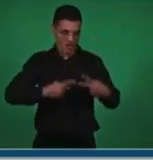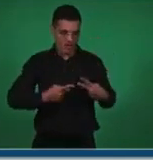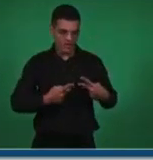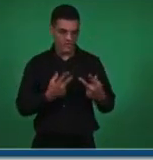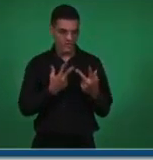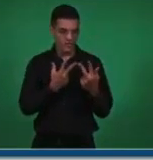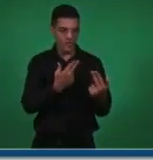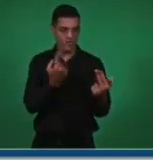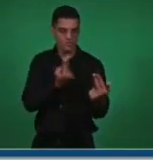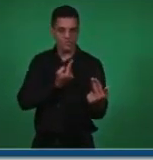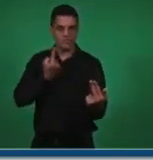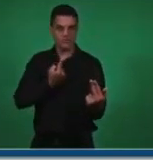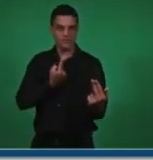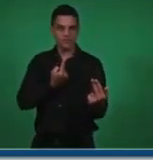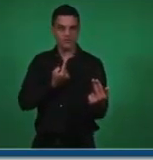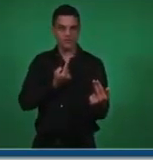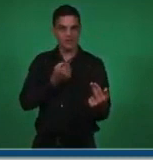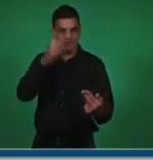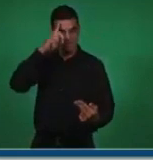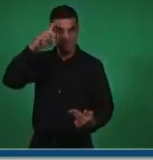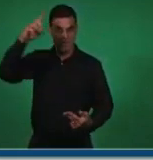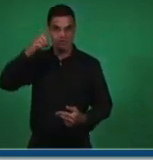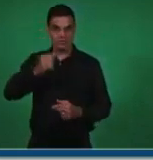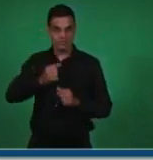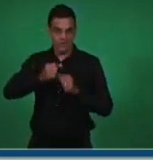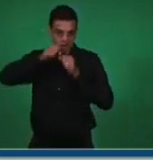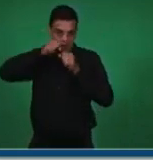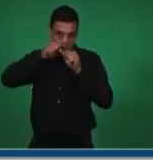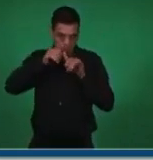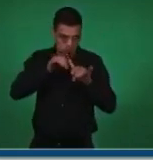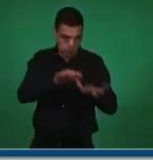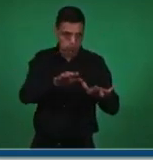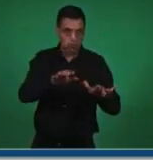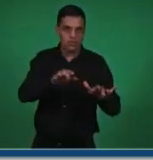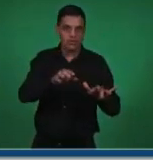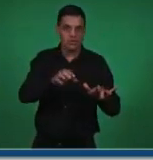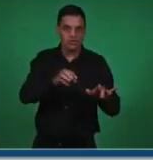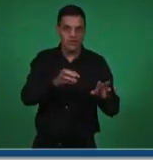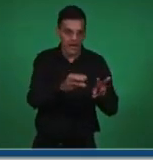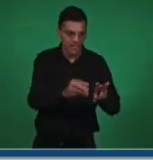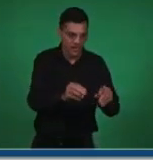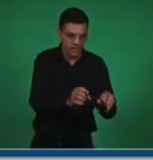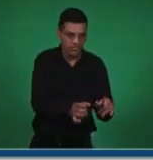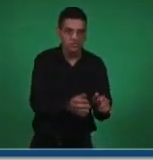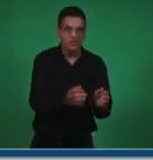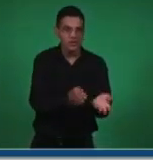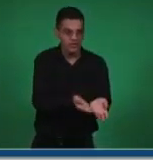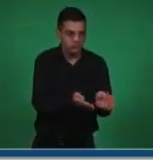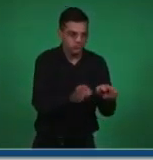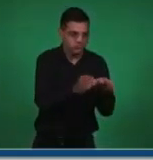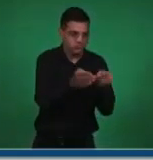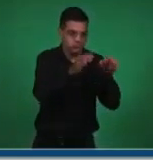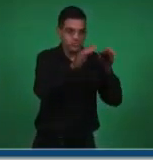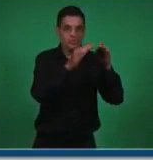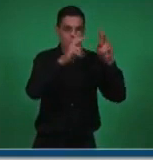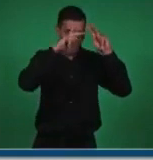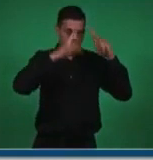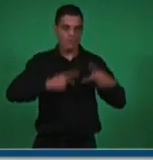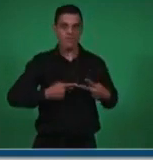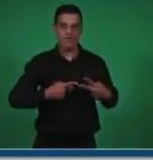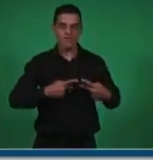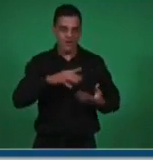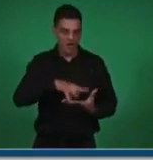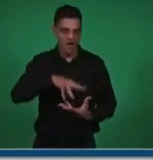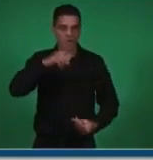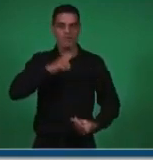terra, e soprou em suas narinas o fôlego da vida, e o homem foi feito alma vivente. Observe que Deus fez duas